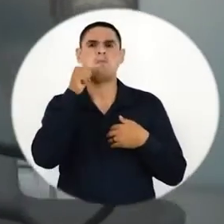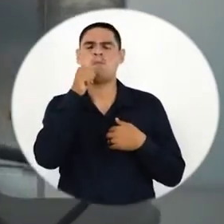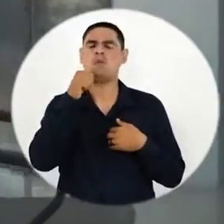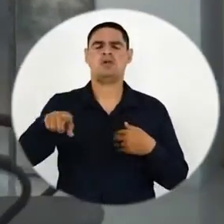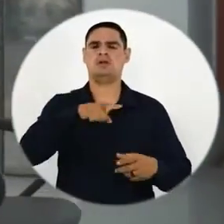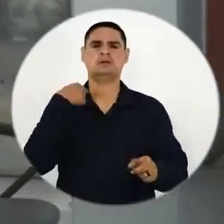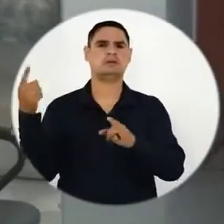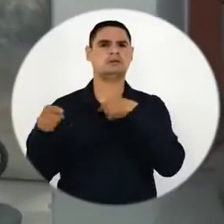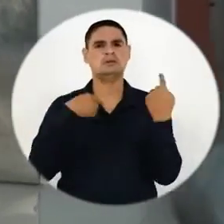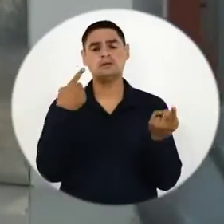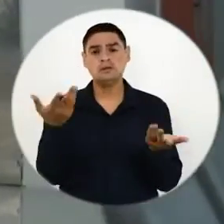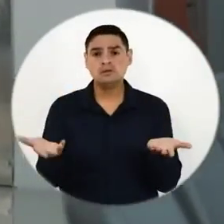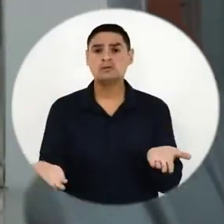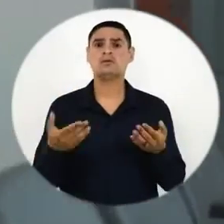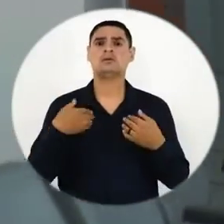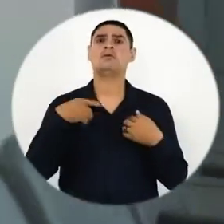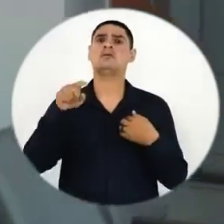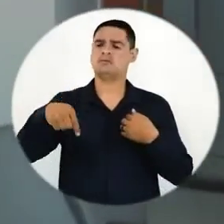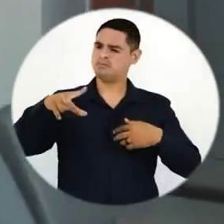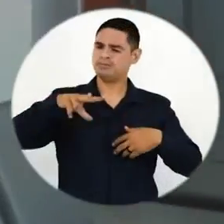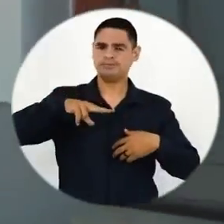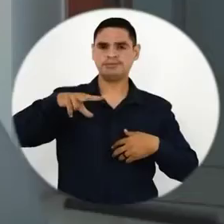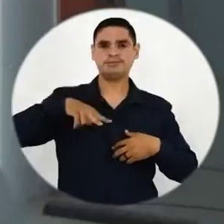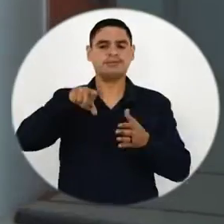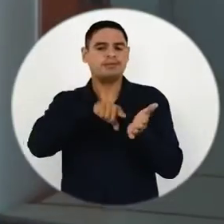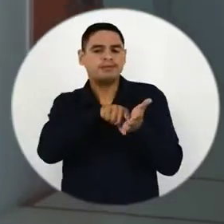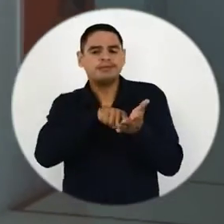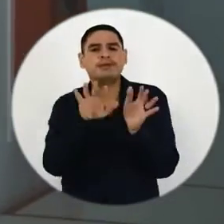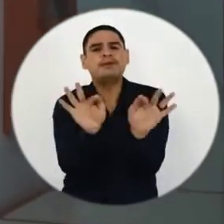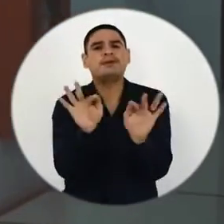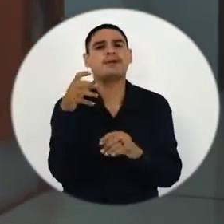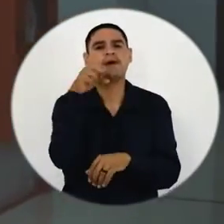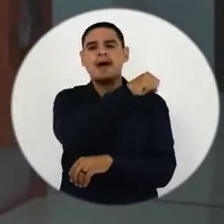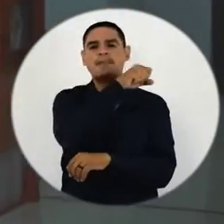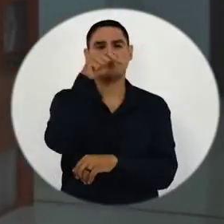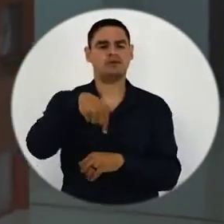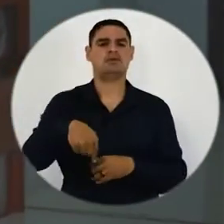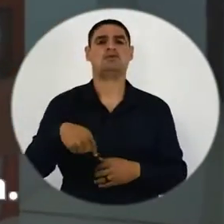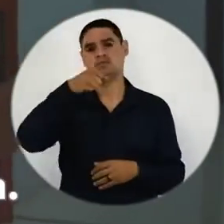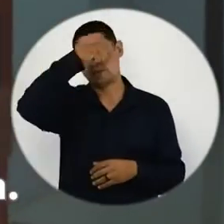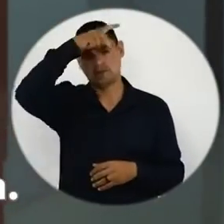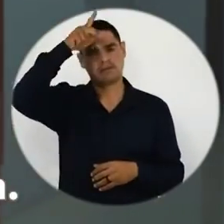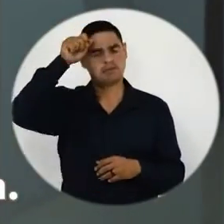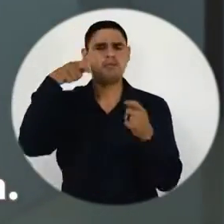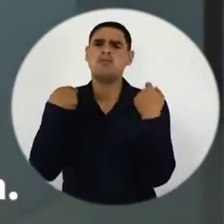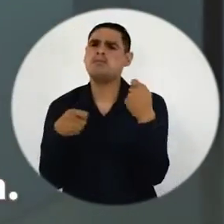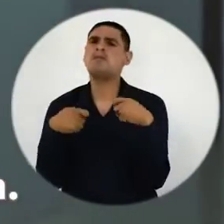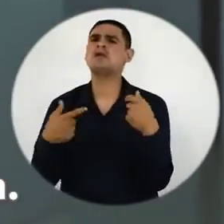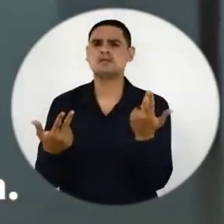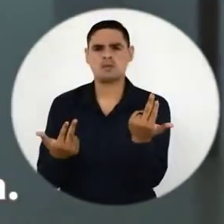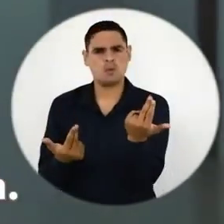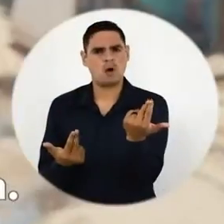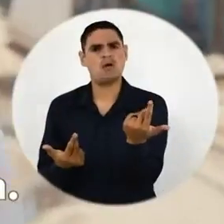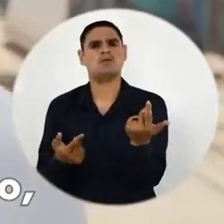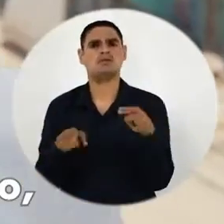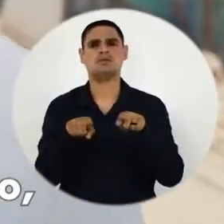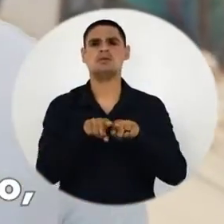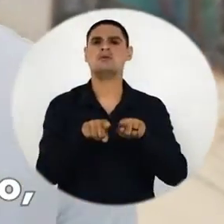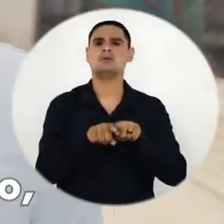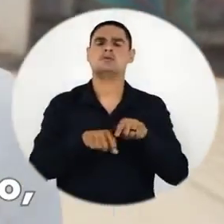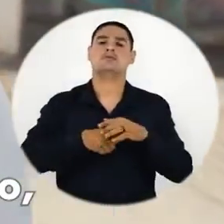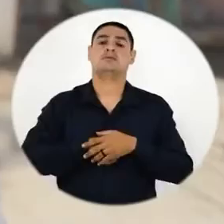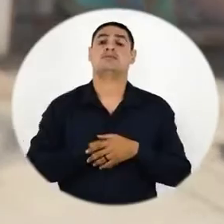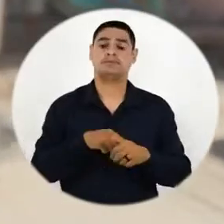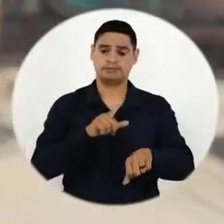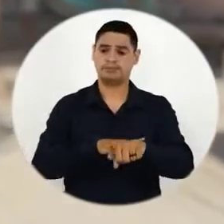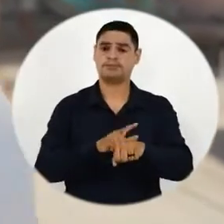a vida dessa forma. Na rede privada, são exames simples e rápidos. E na rede pública, também precisa ser assim. Como o tempo